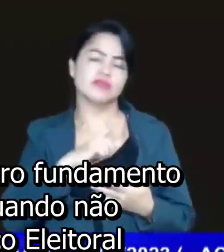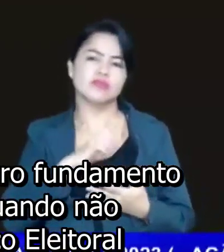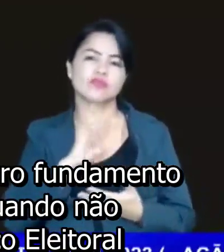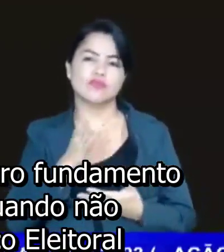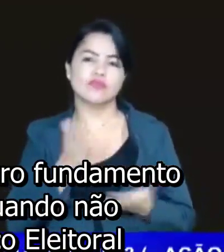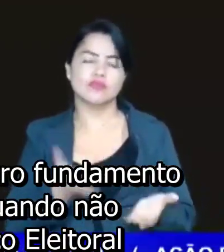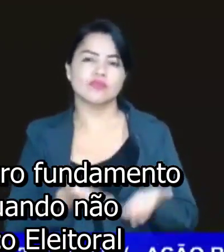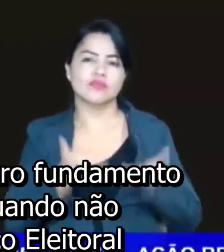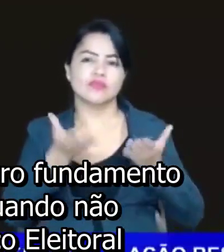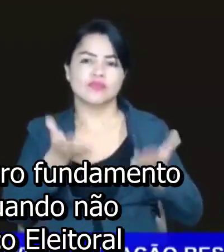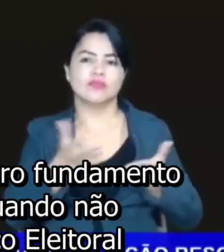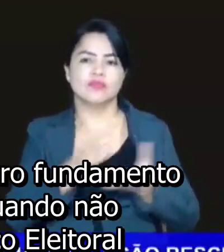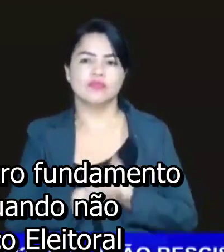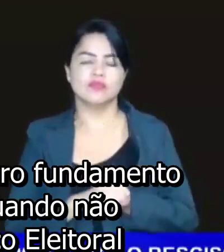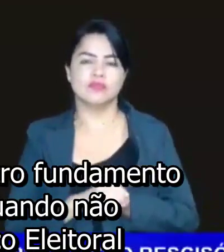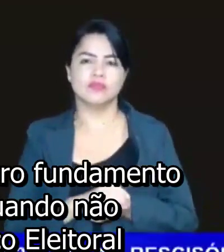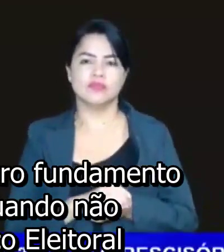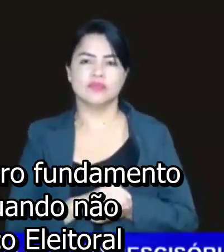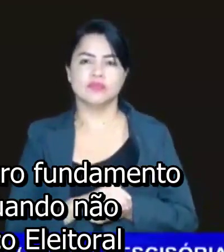apresentados